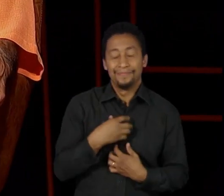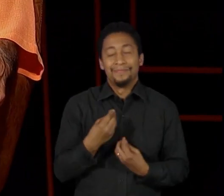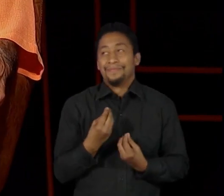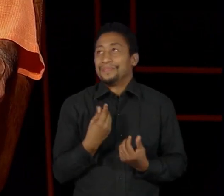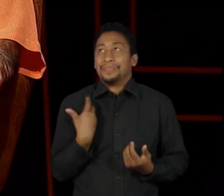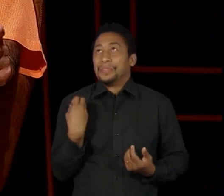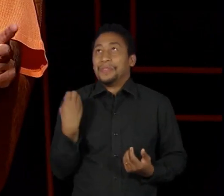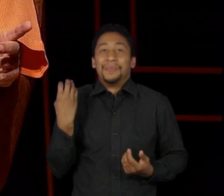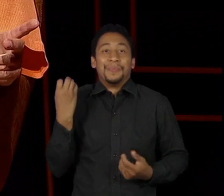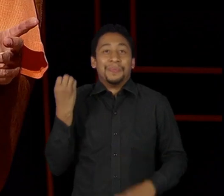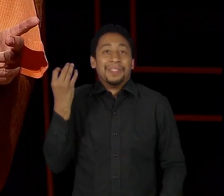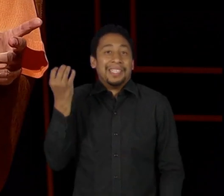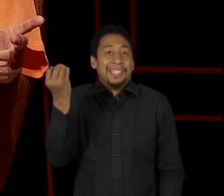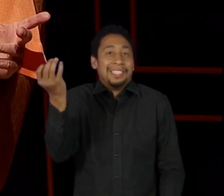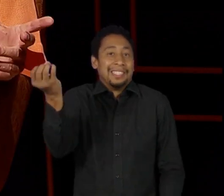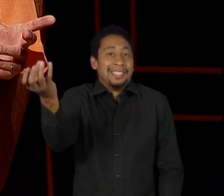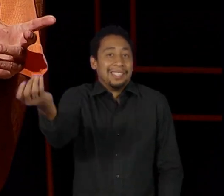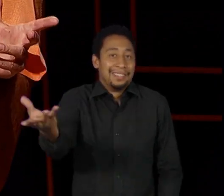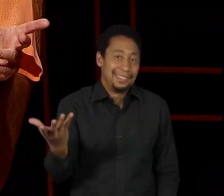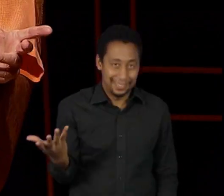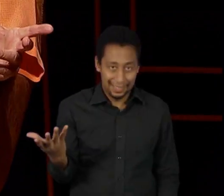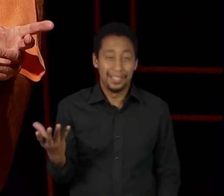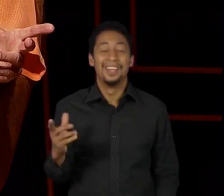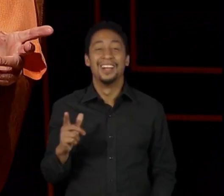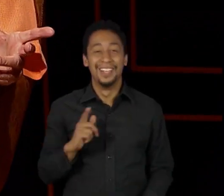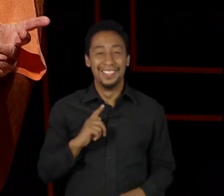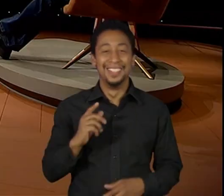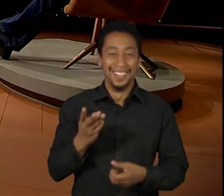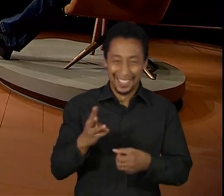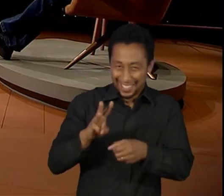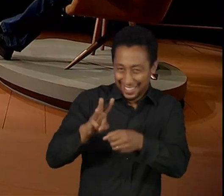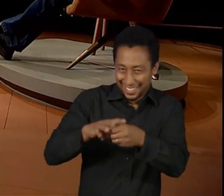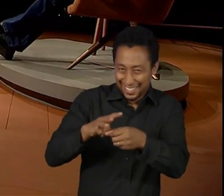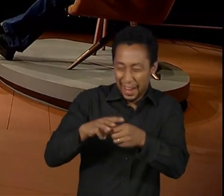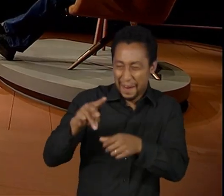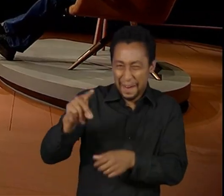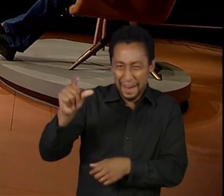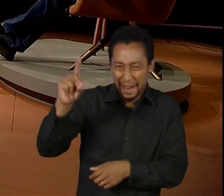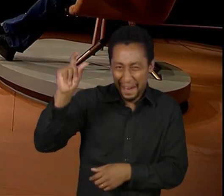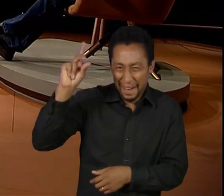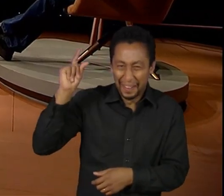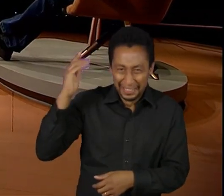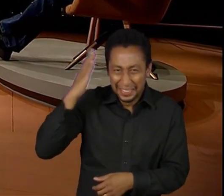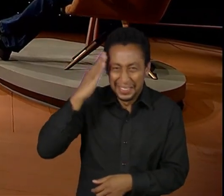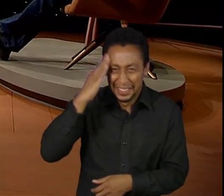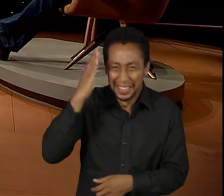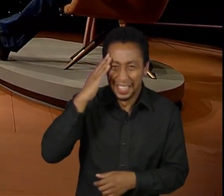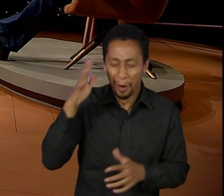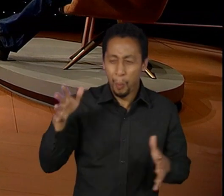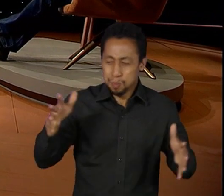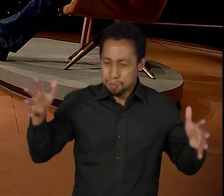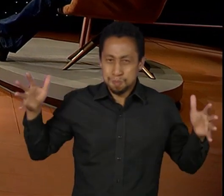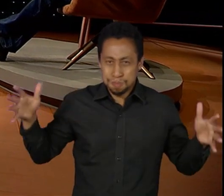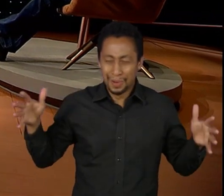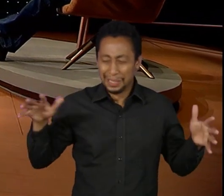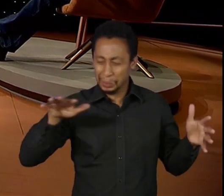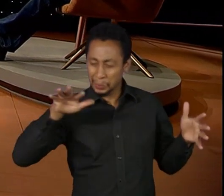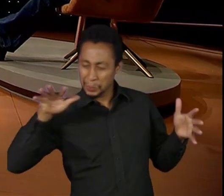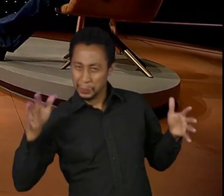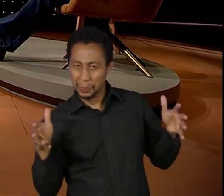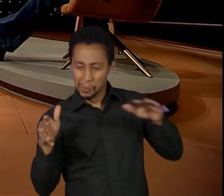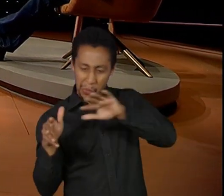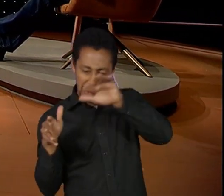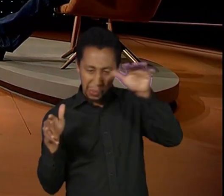viajava, tinha uma Kombi, a velha Kombi, que levava a iluminação, o outro levava